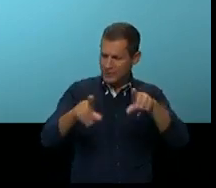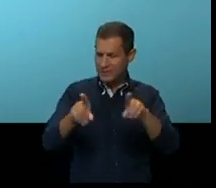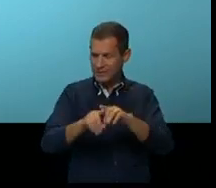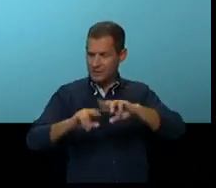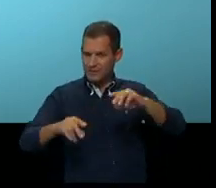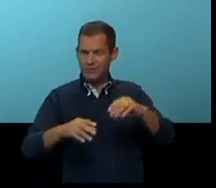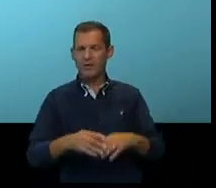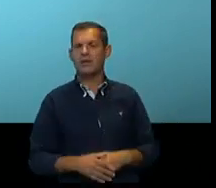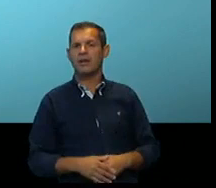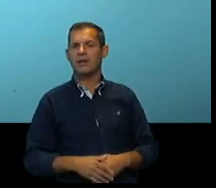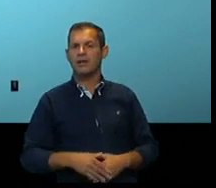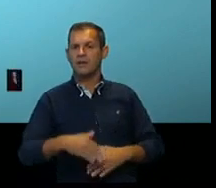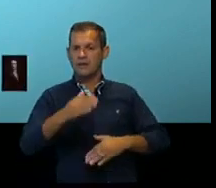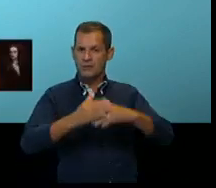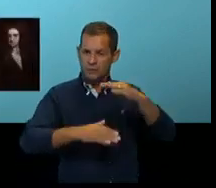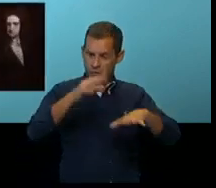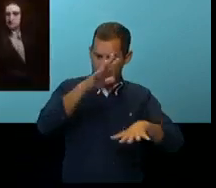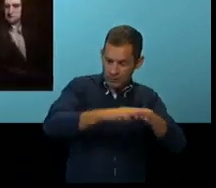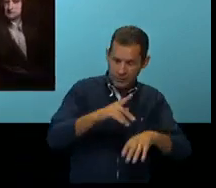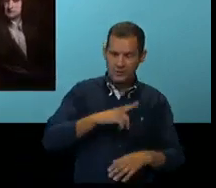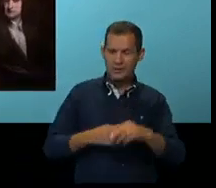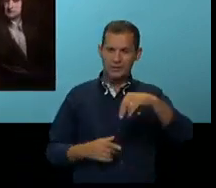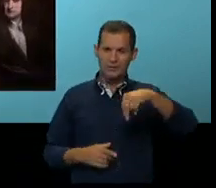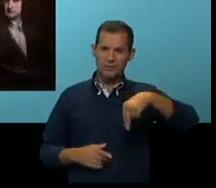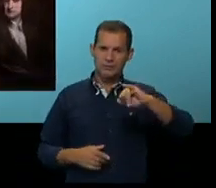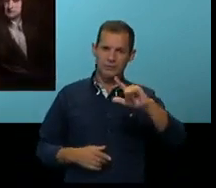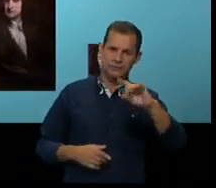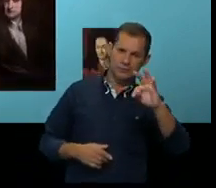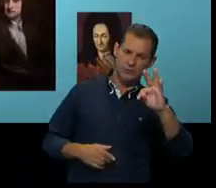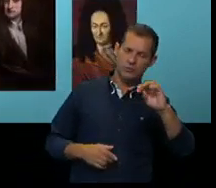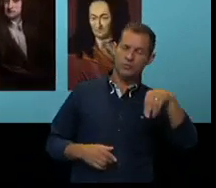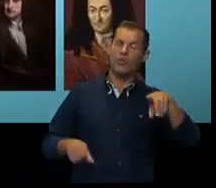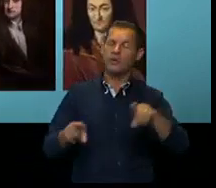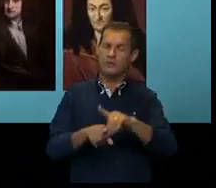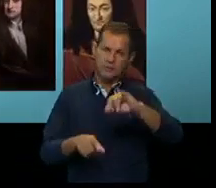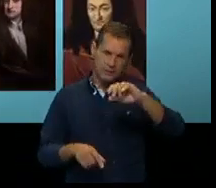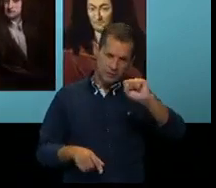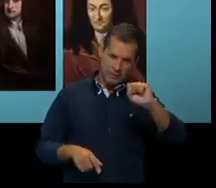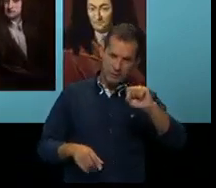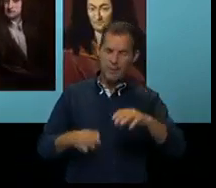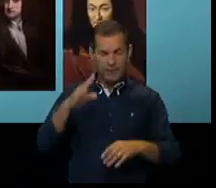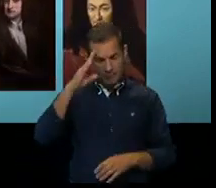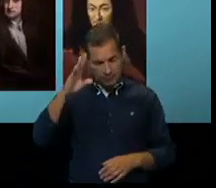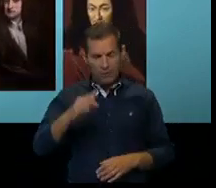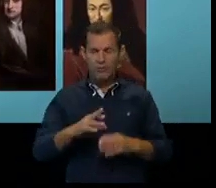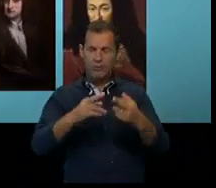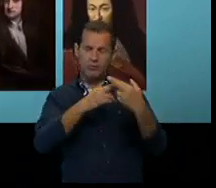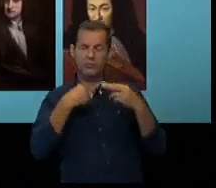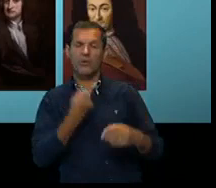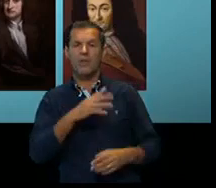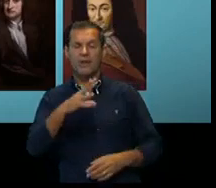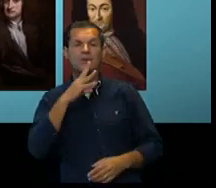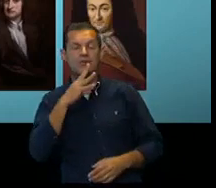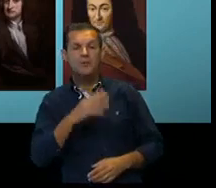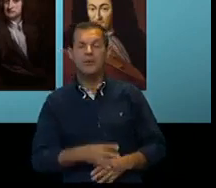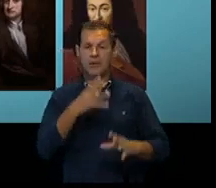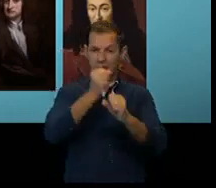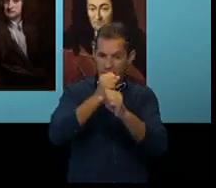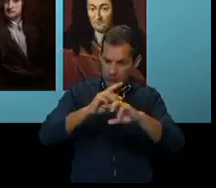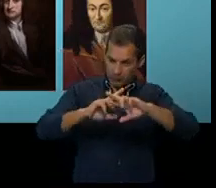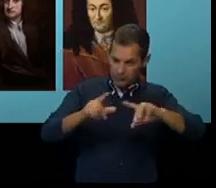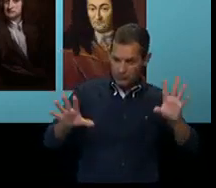outros matemáticos, até chegarmos em Newton e Leibniz, principais responsáveis pelo que hoje conhecemos como